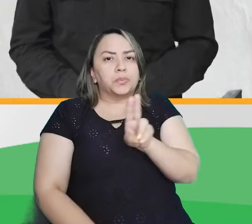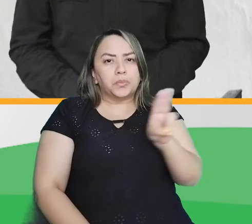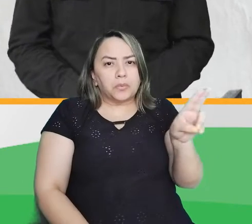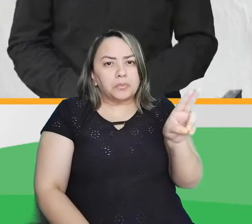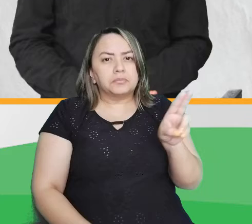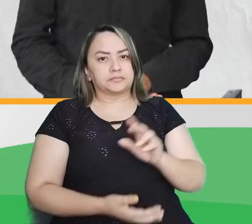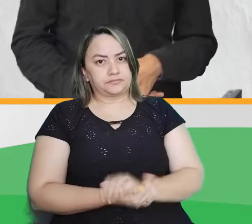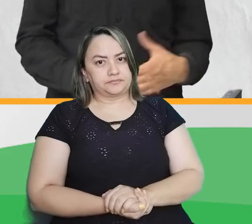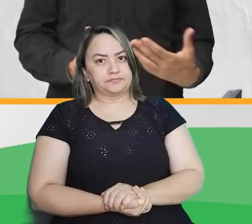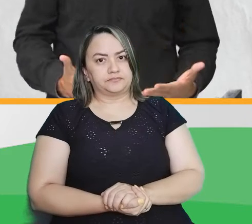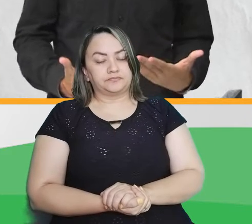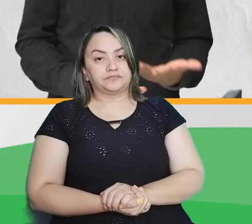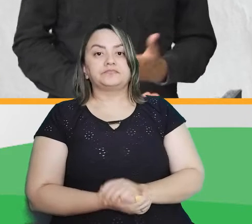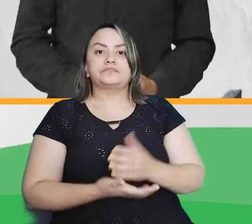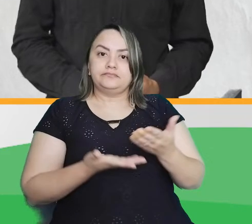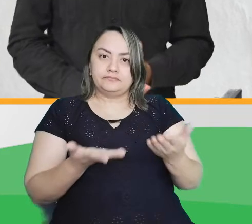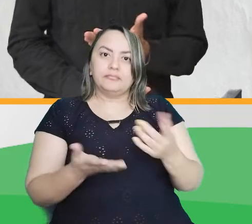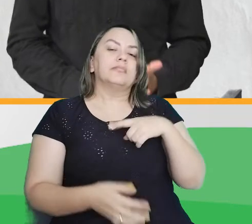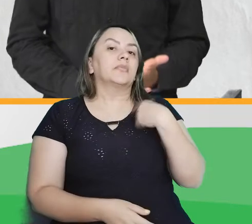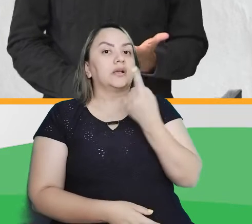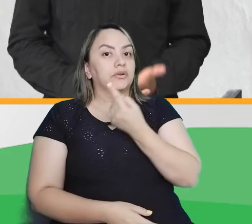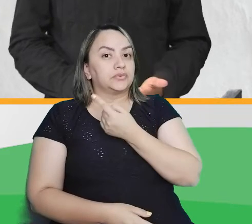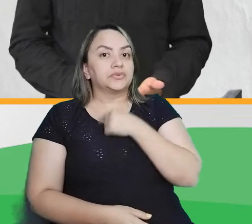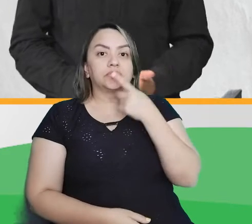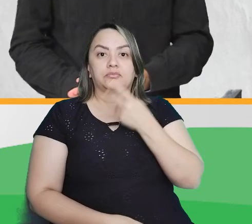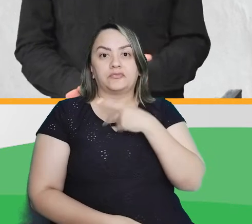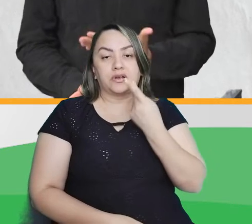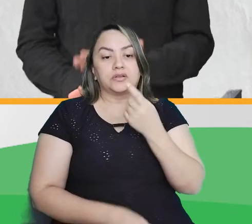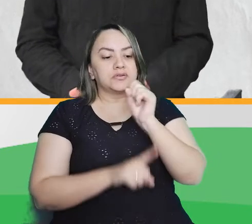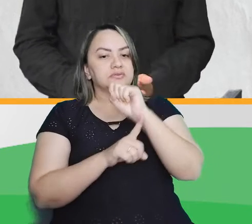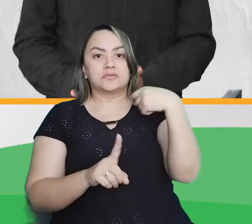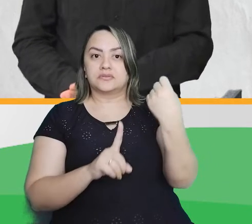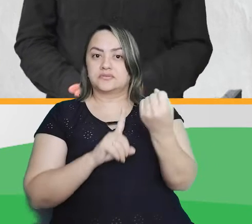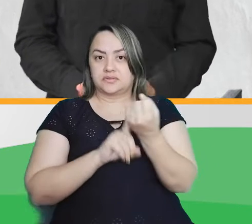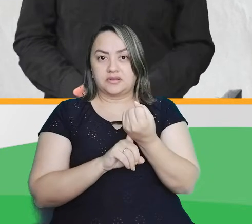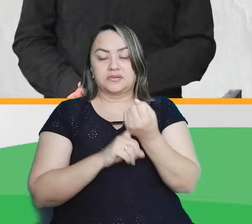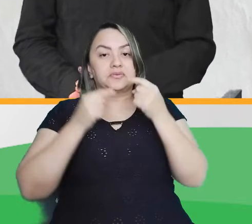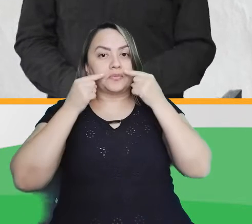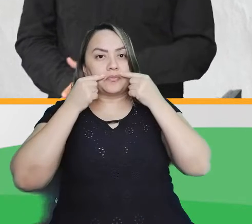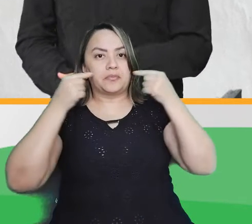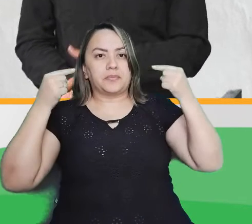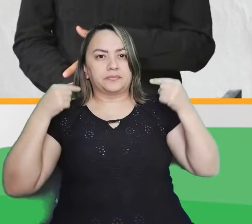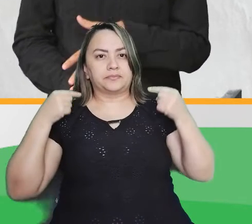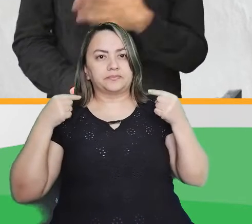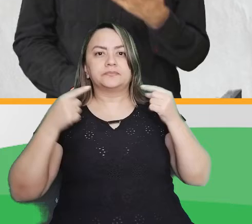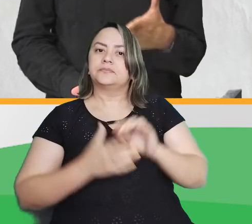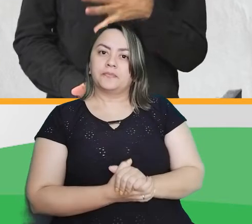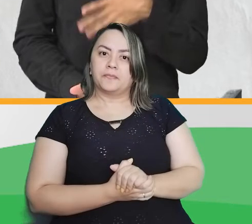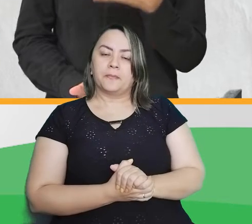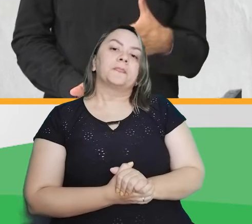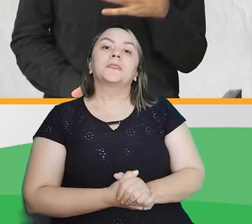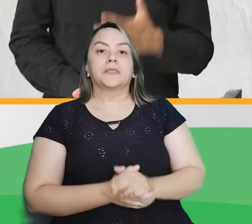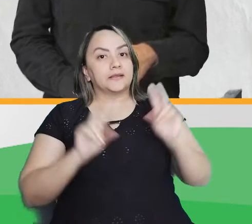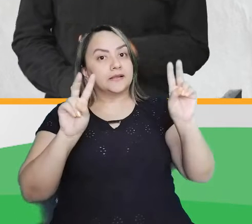pessoal? A gente está falando aqui da sociedade patriarcal, o tema da nossa aula de hoje. Vamos